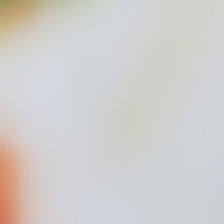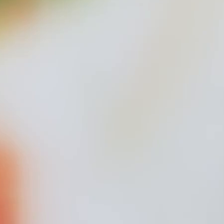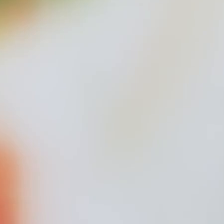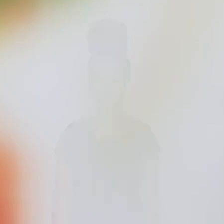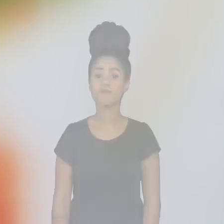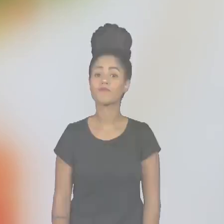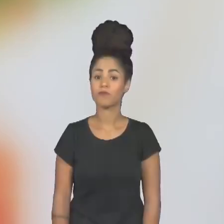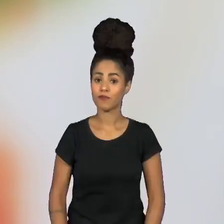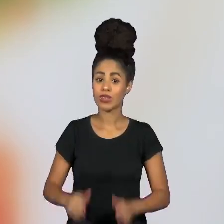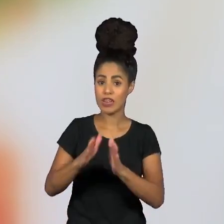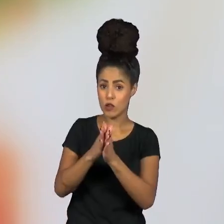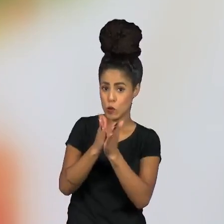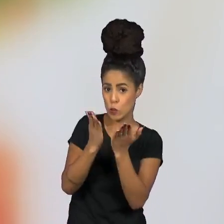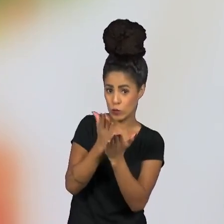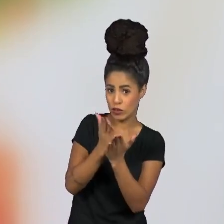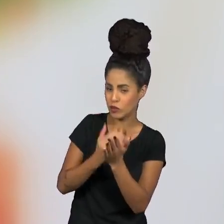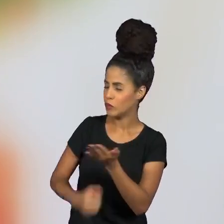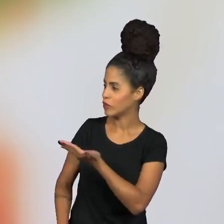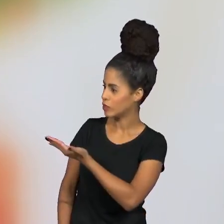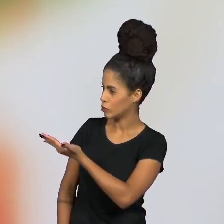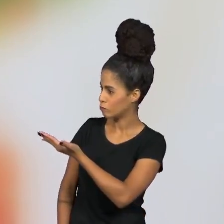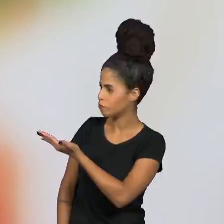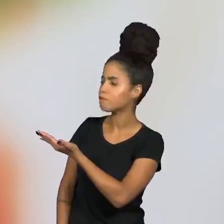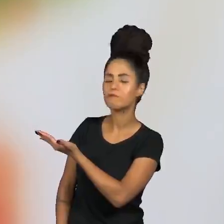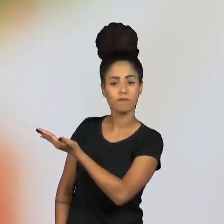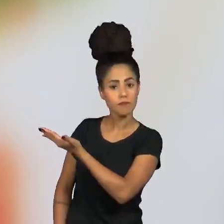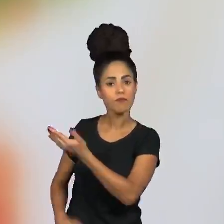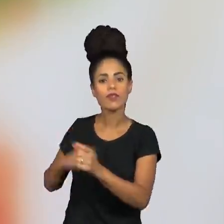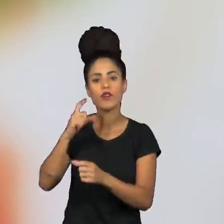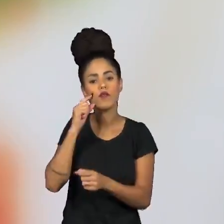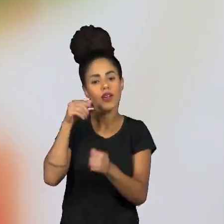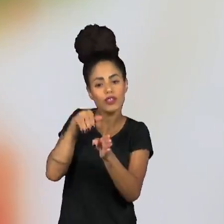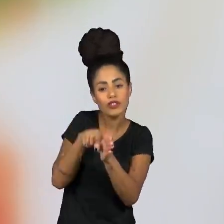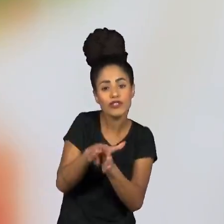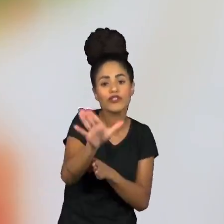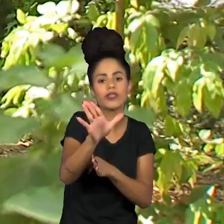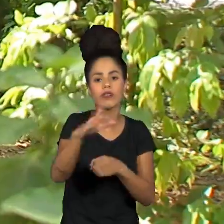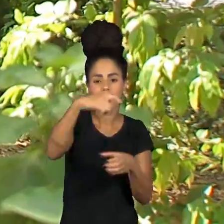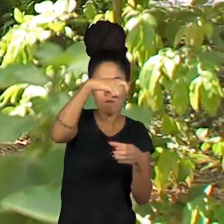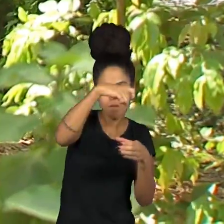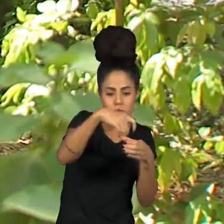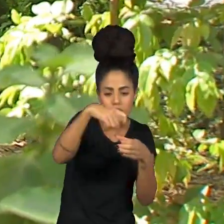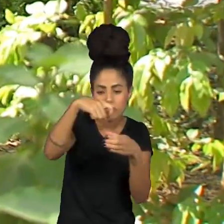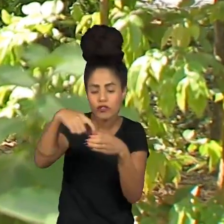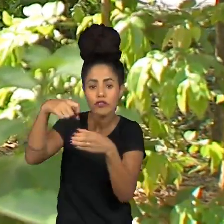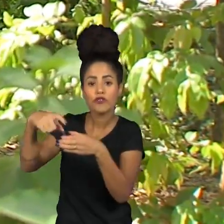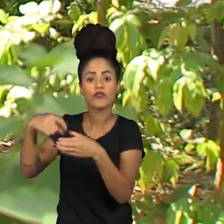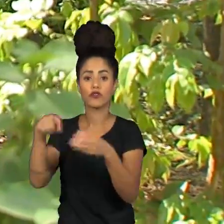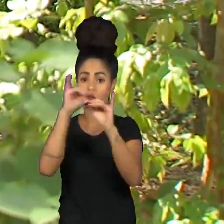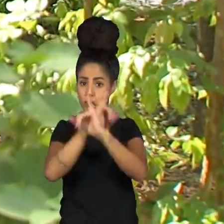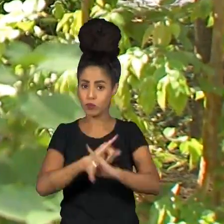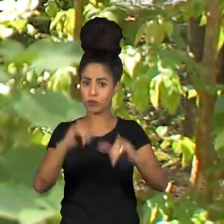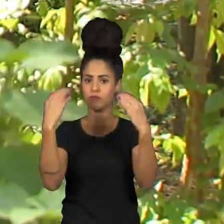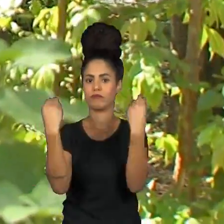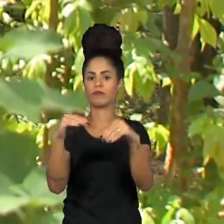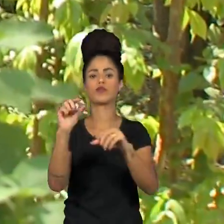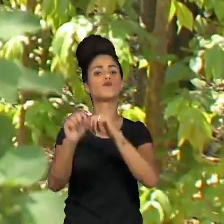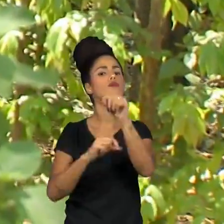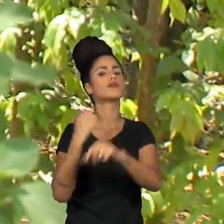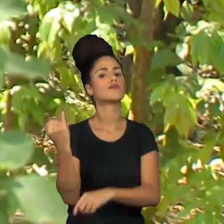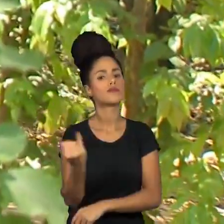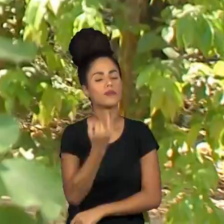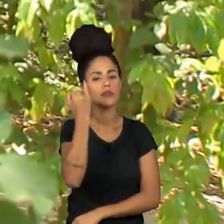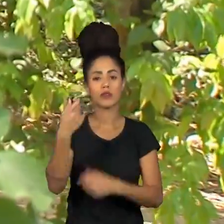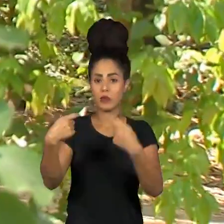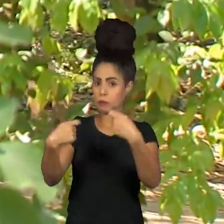O livro Horta das Corujas traz também um guia para plantio urbano. A publicação ressalta a necessidade